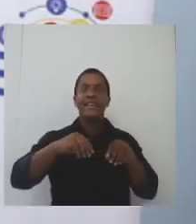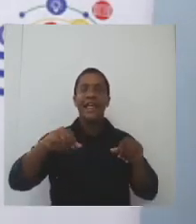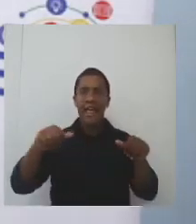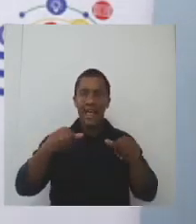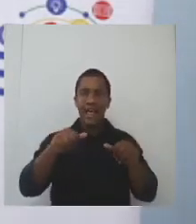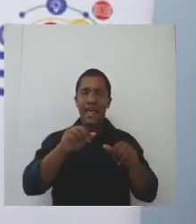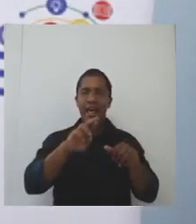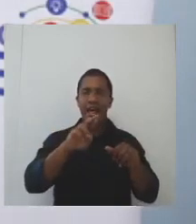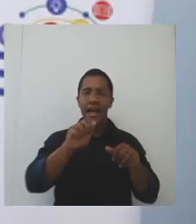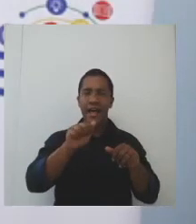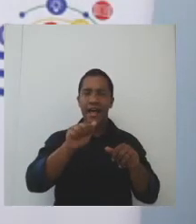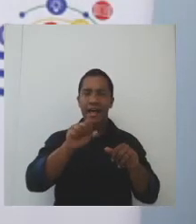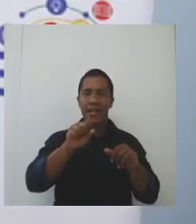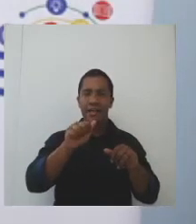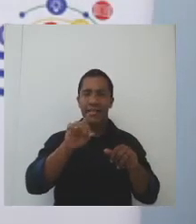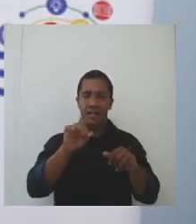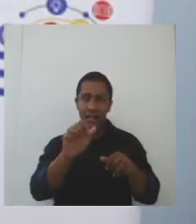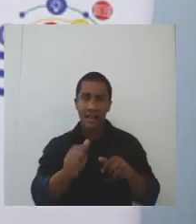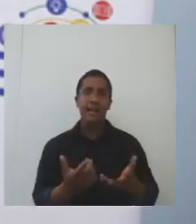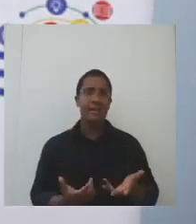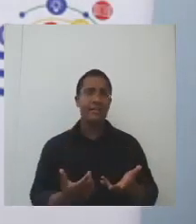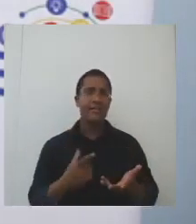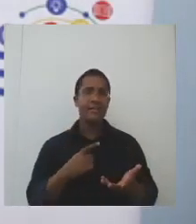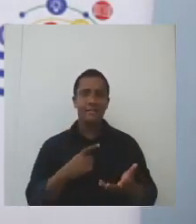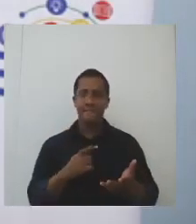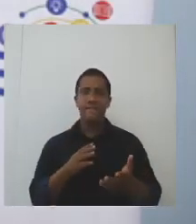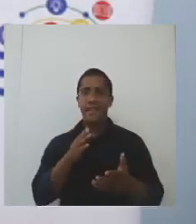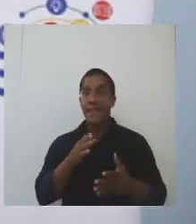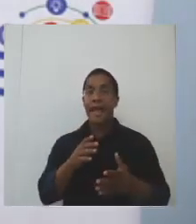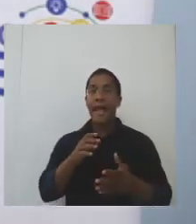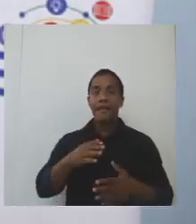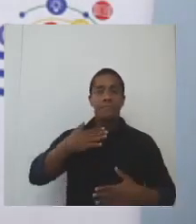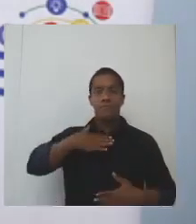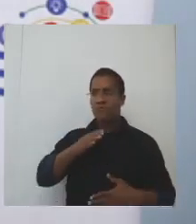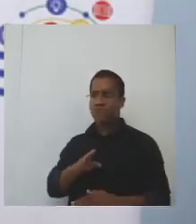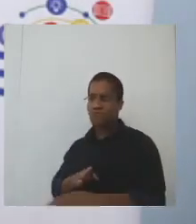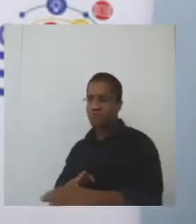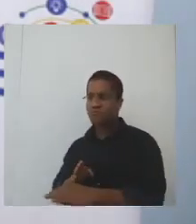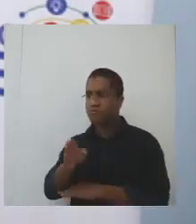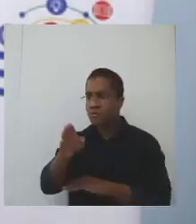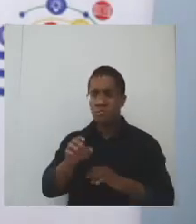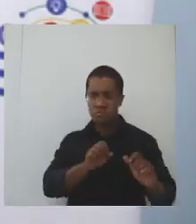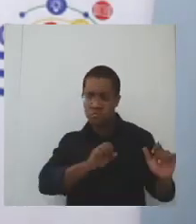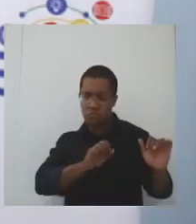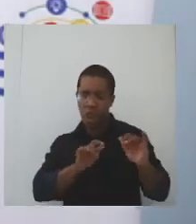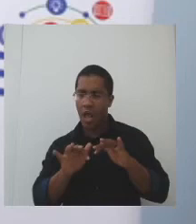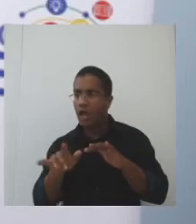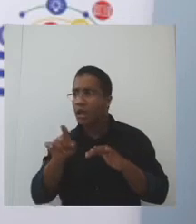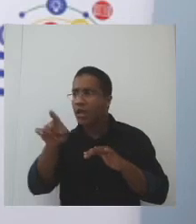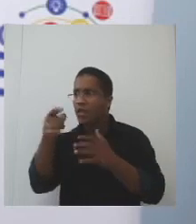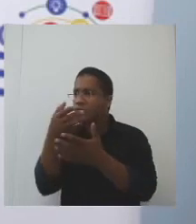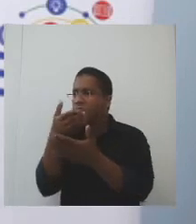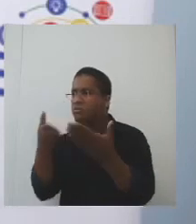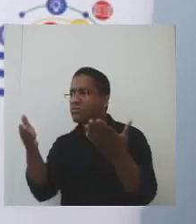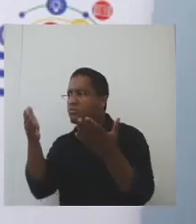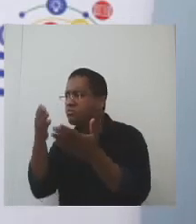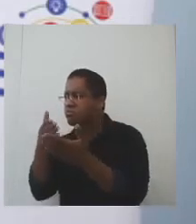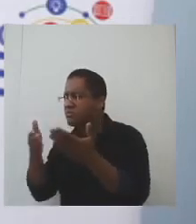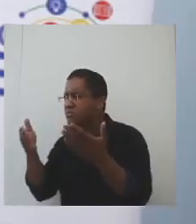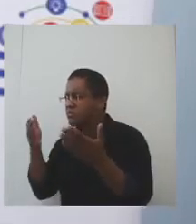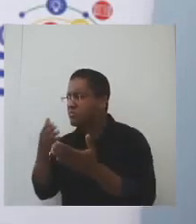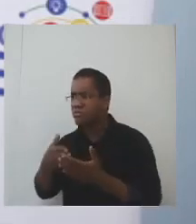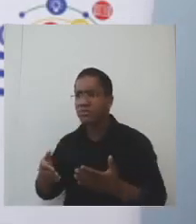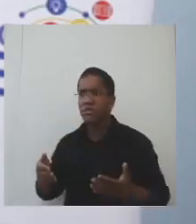né? E fez com que Napoleão, nesse momento, ao invadir o território russo, encontrasse só destruição, e ele, por insistir